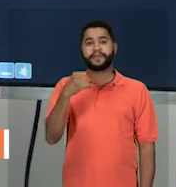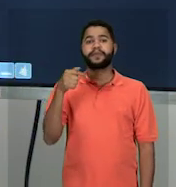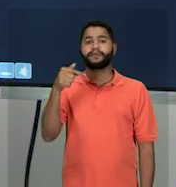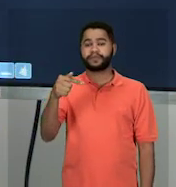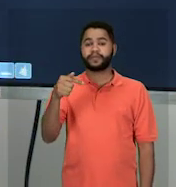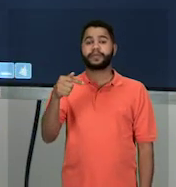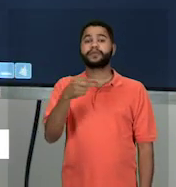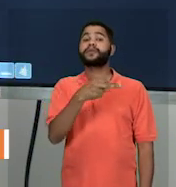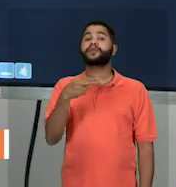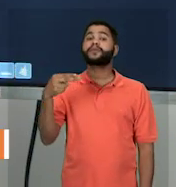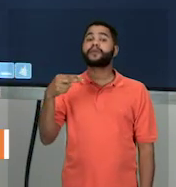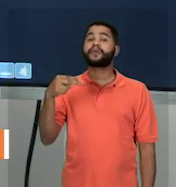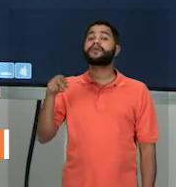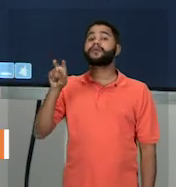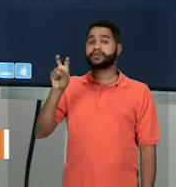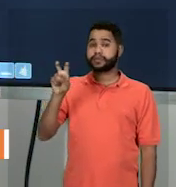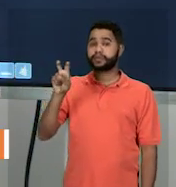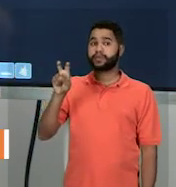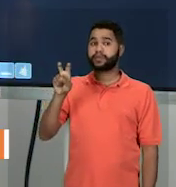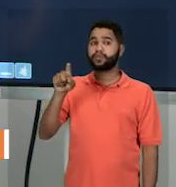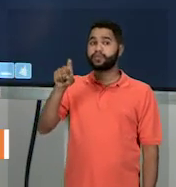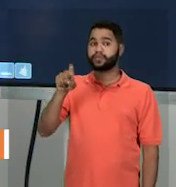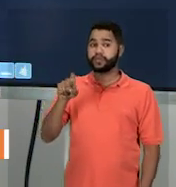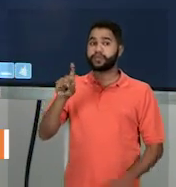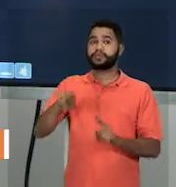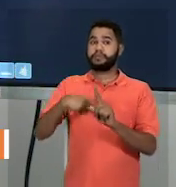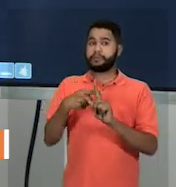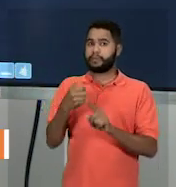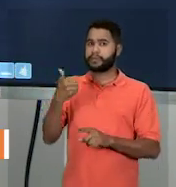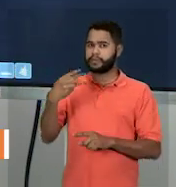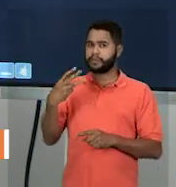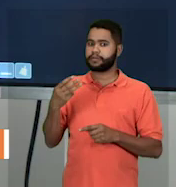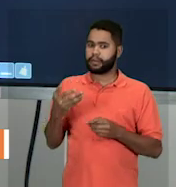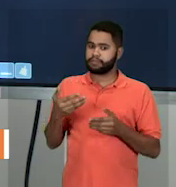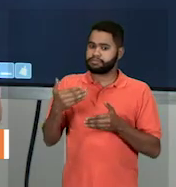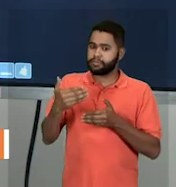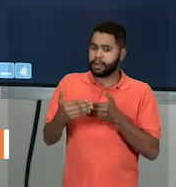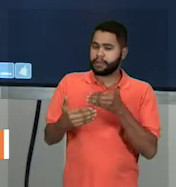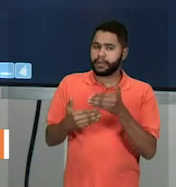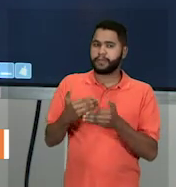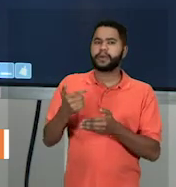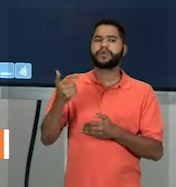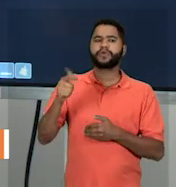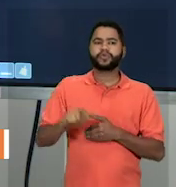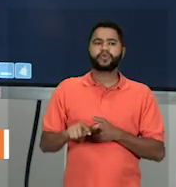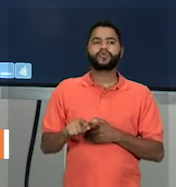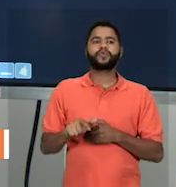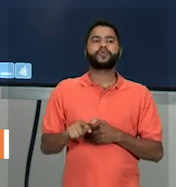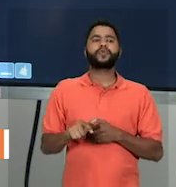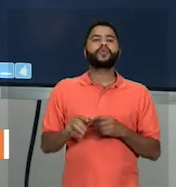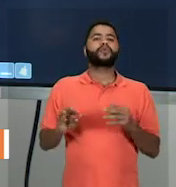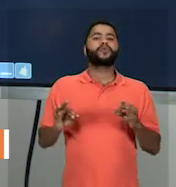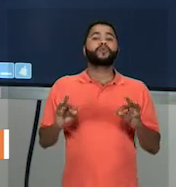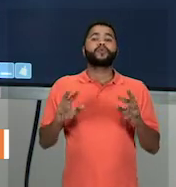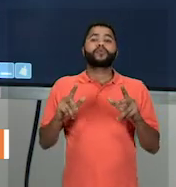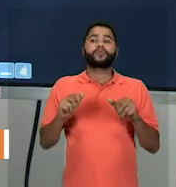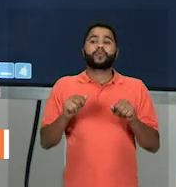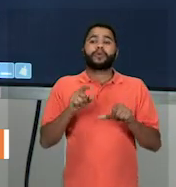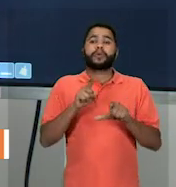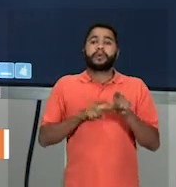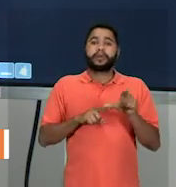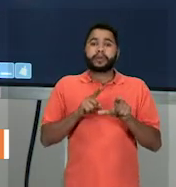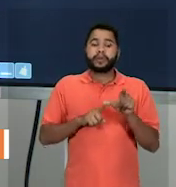7 = 5 x + 3 só que a gente vai aprimorando vai piorando então de novo Vamos colocar todas as letras